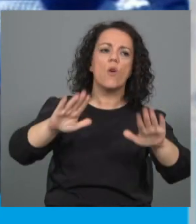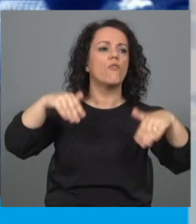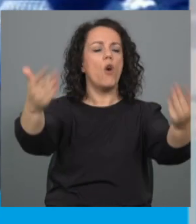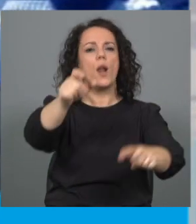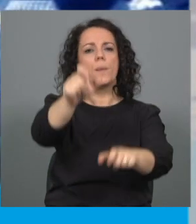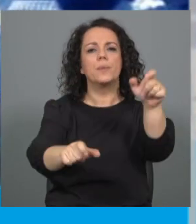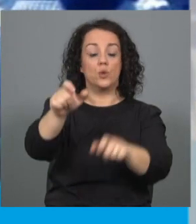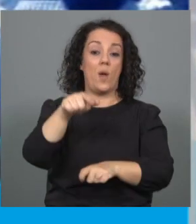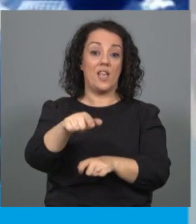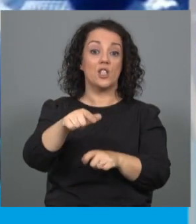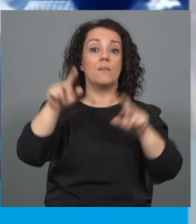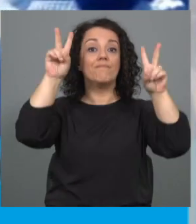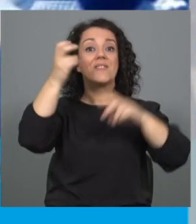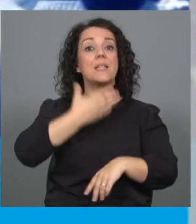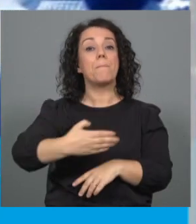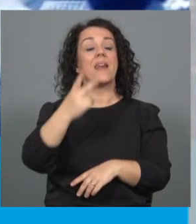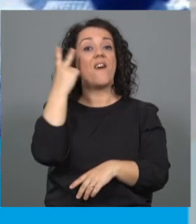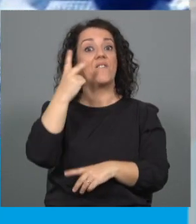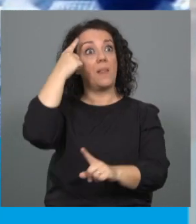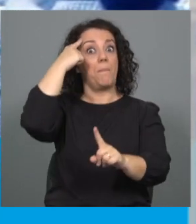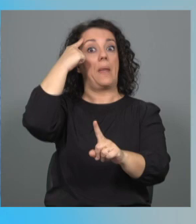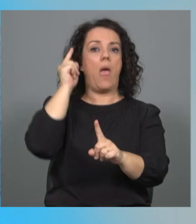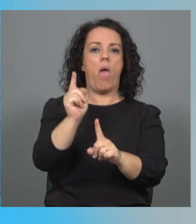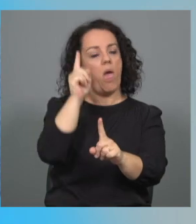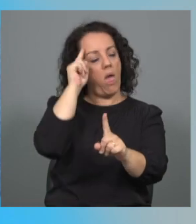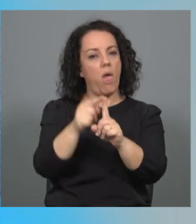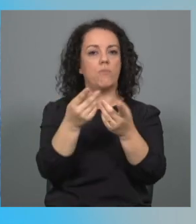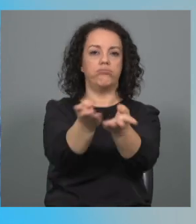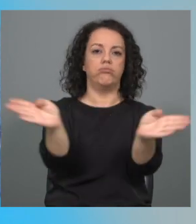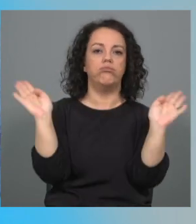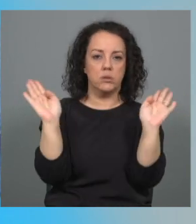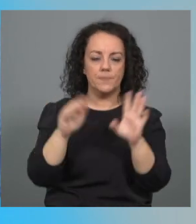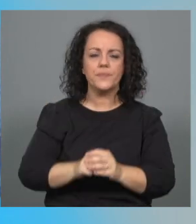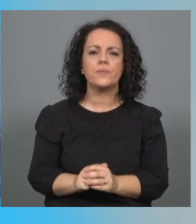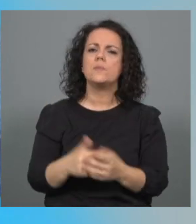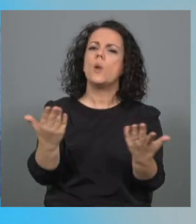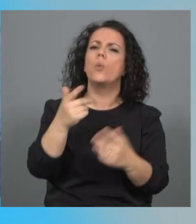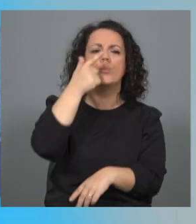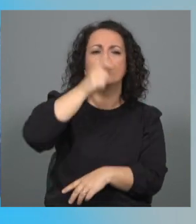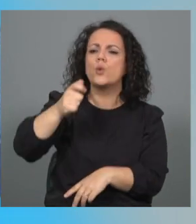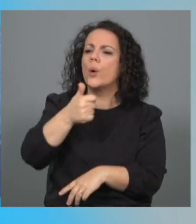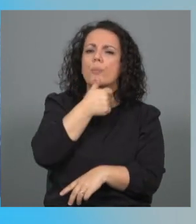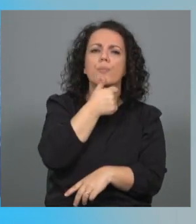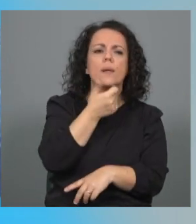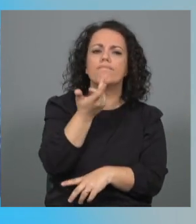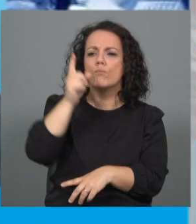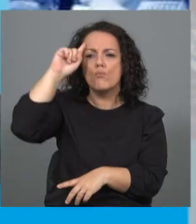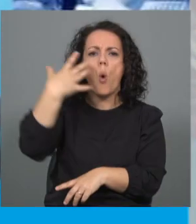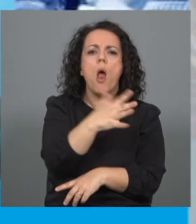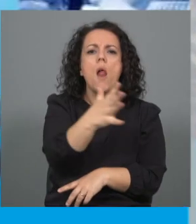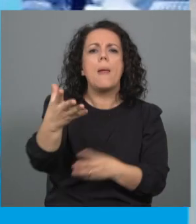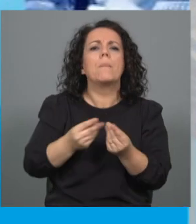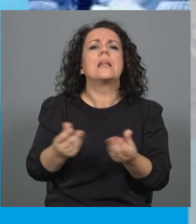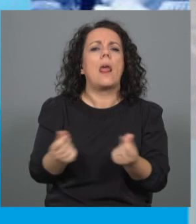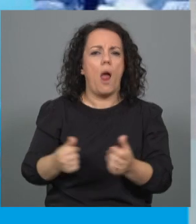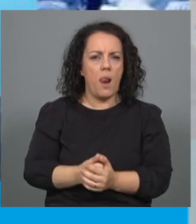desde a sua raiz. E onde é que as pessoas podem encontrar estes materiais? Estes materiais já